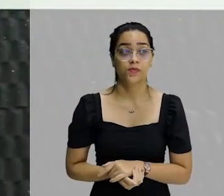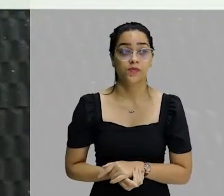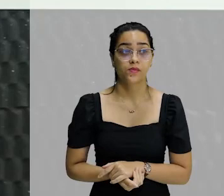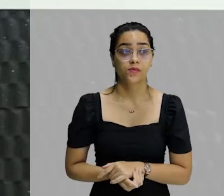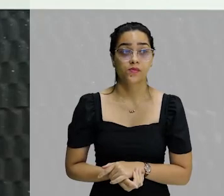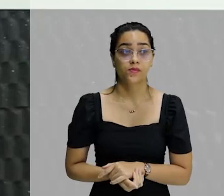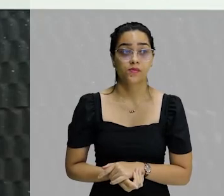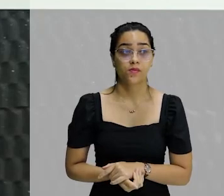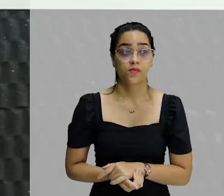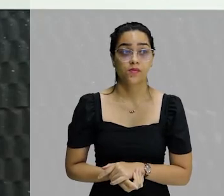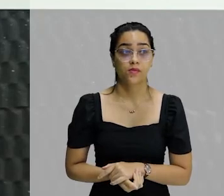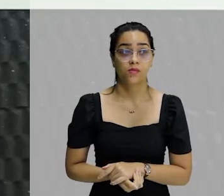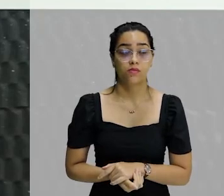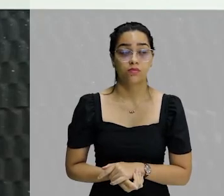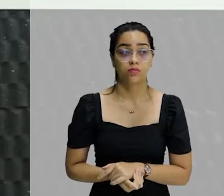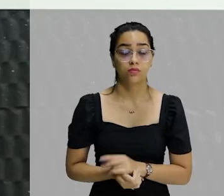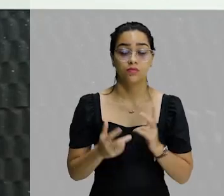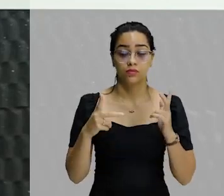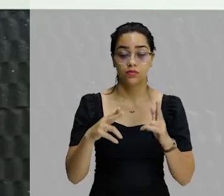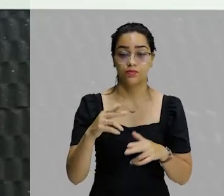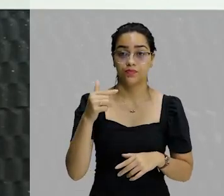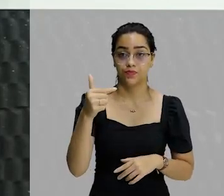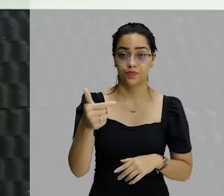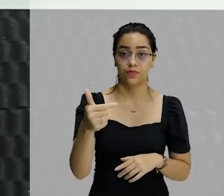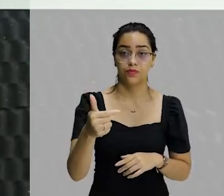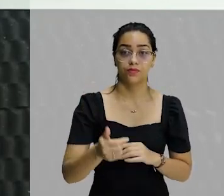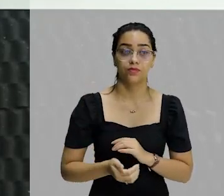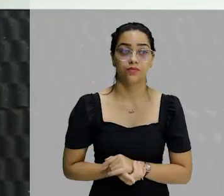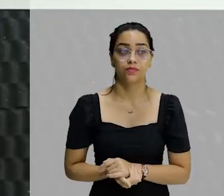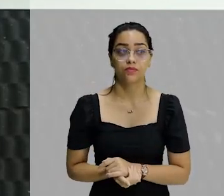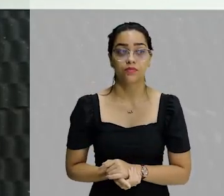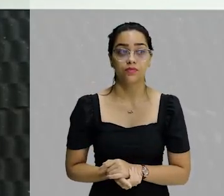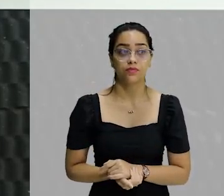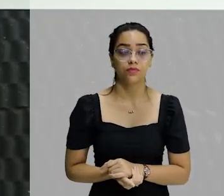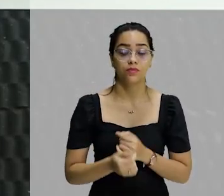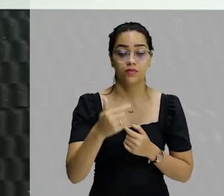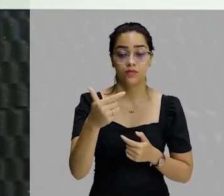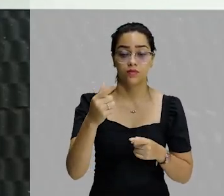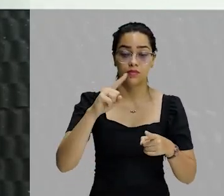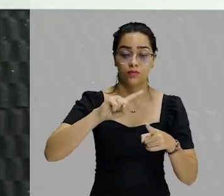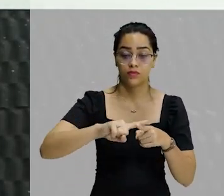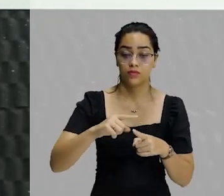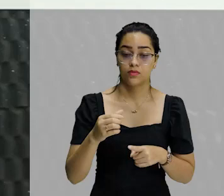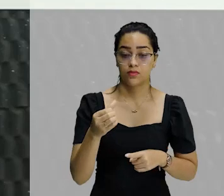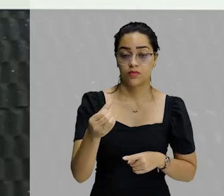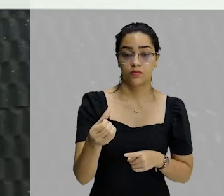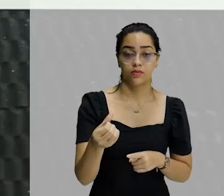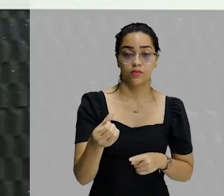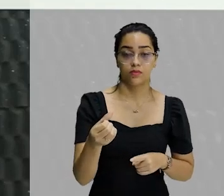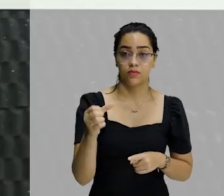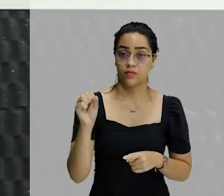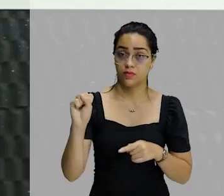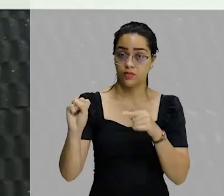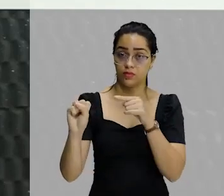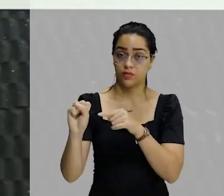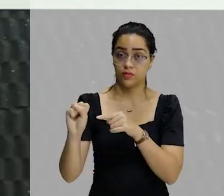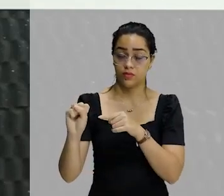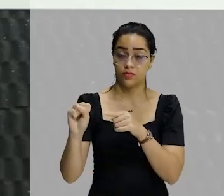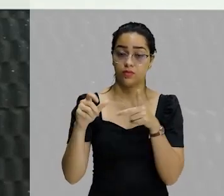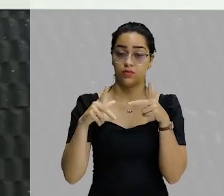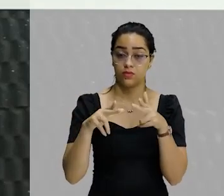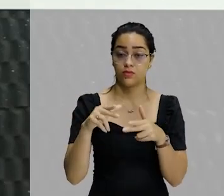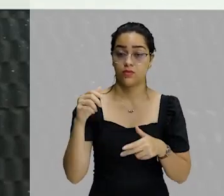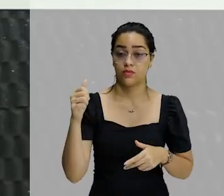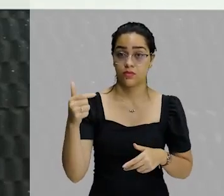864 dividido por 3, aqui vai dar 2, né? 2 vezes 6 para 8, com